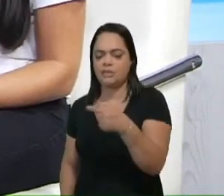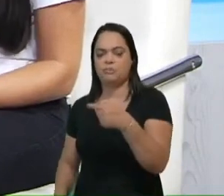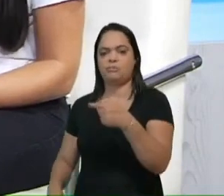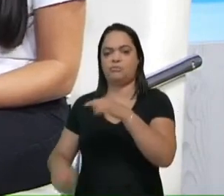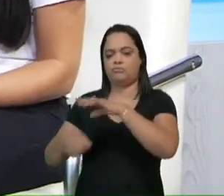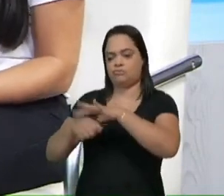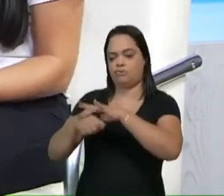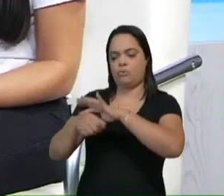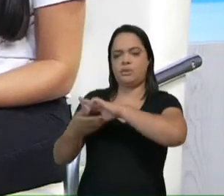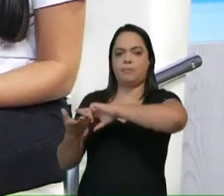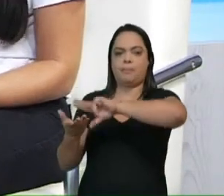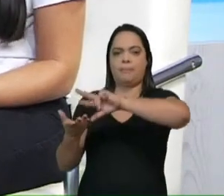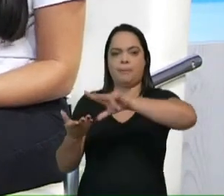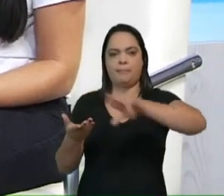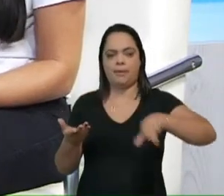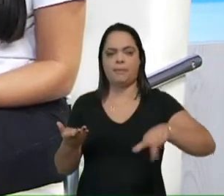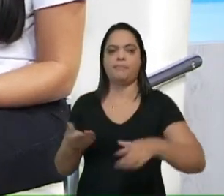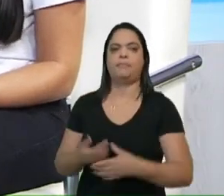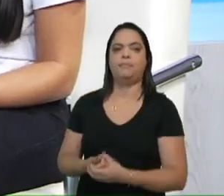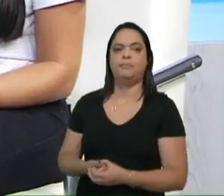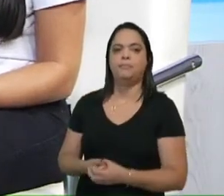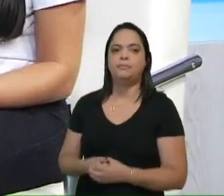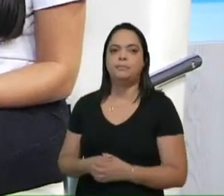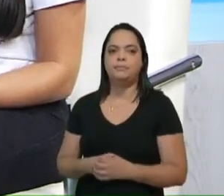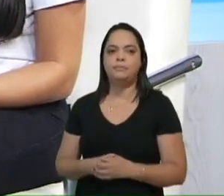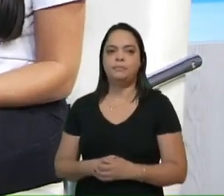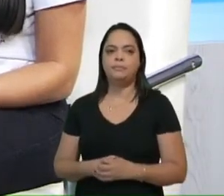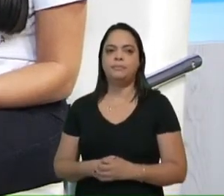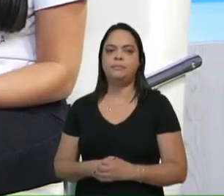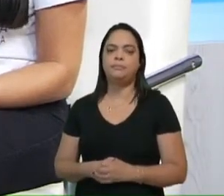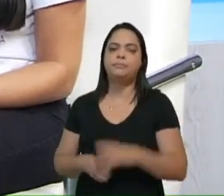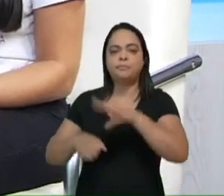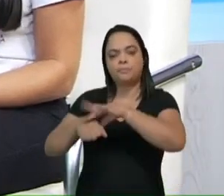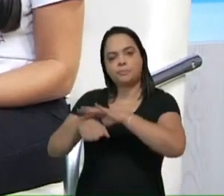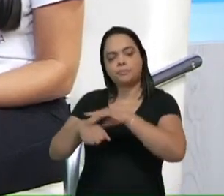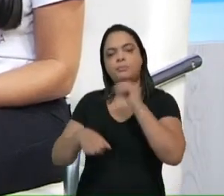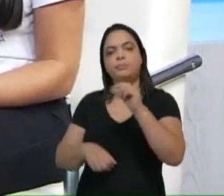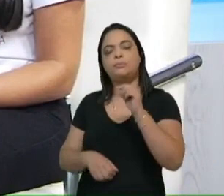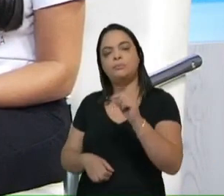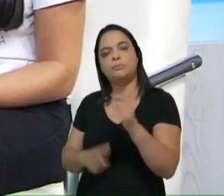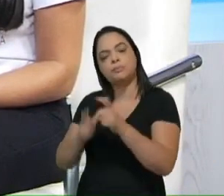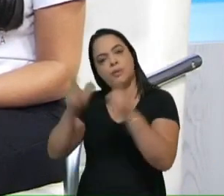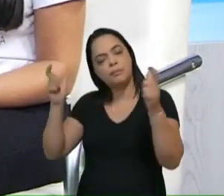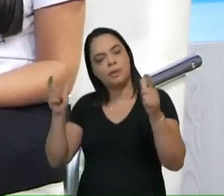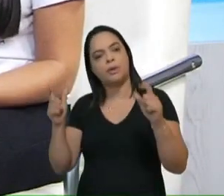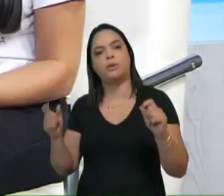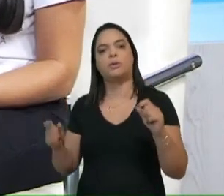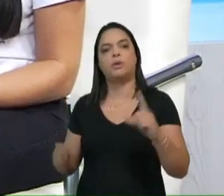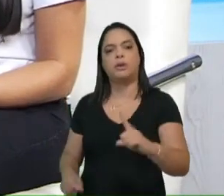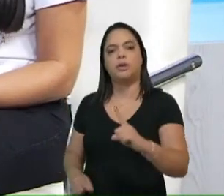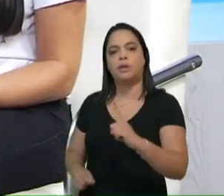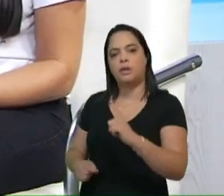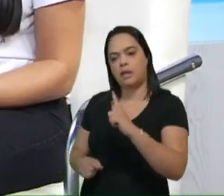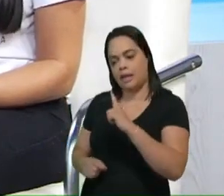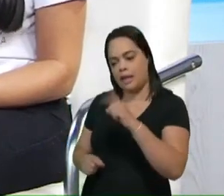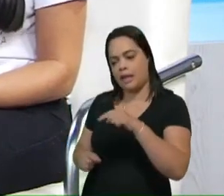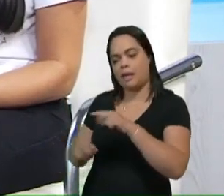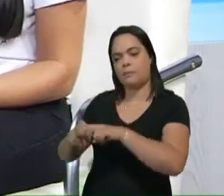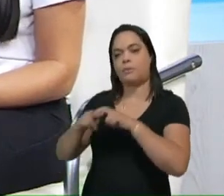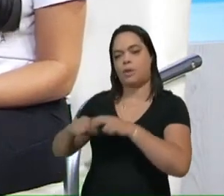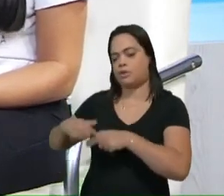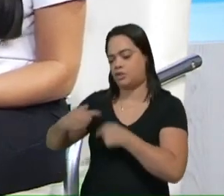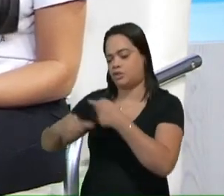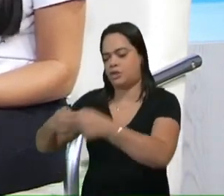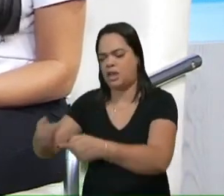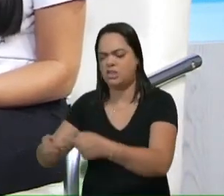descritas na literatura aproximadamente e são doenças que em sua maioria né Tem uma origem genética cerca